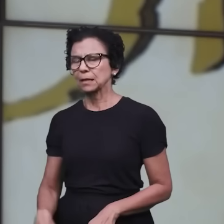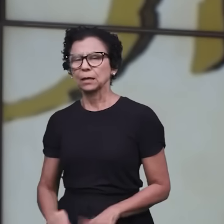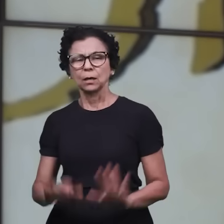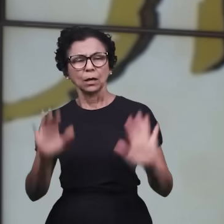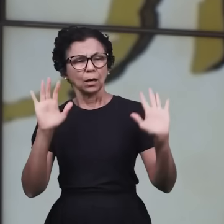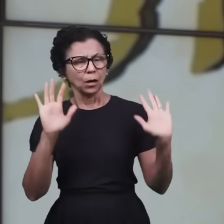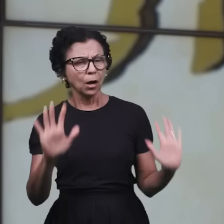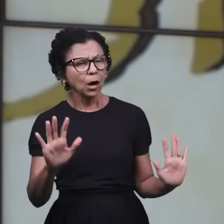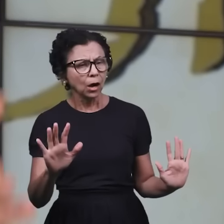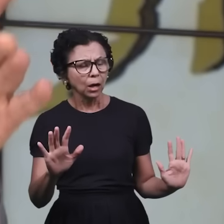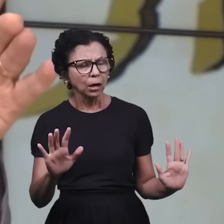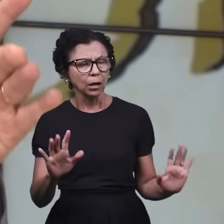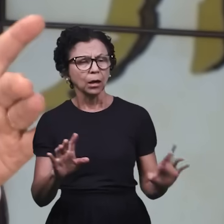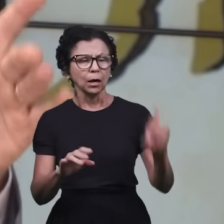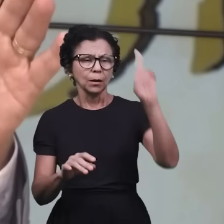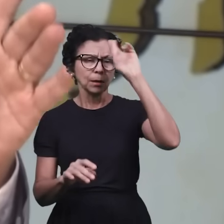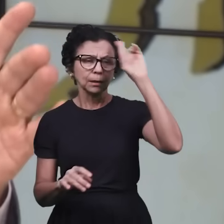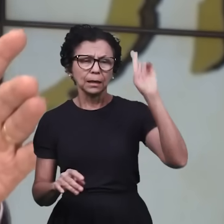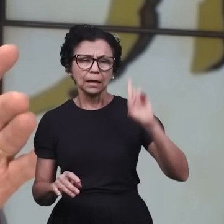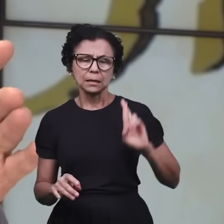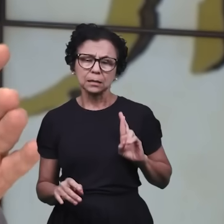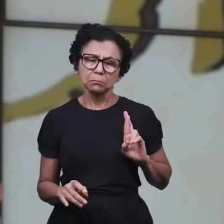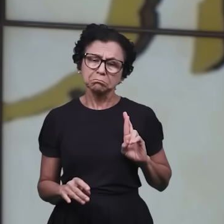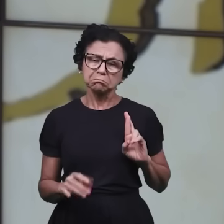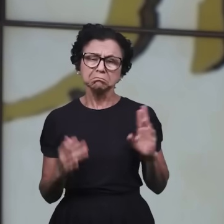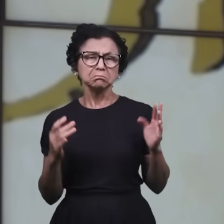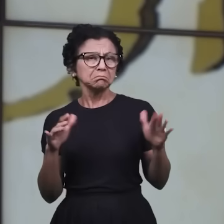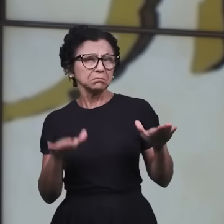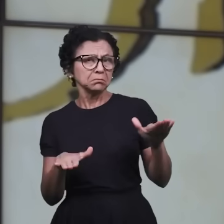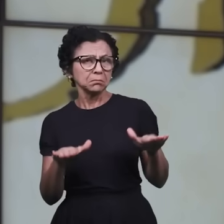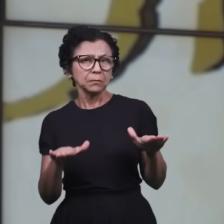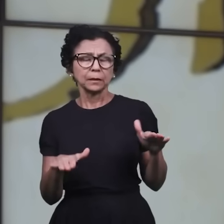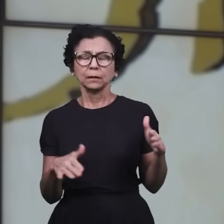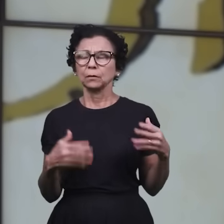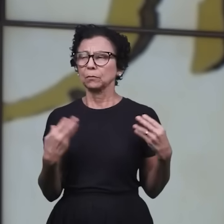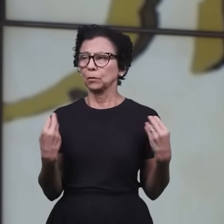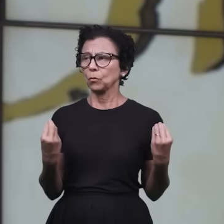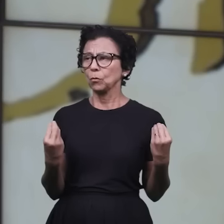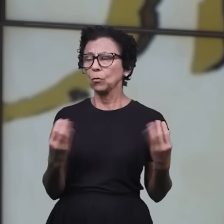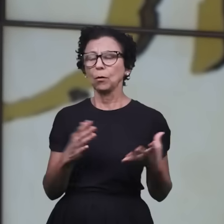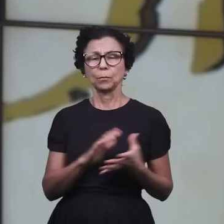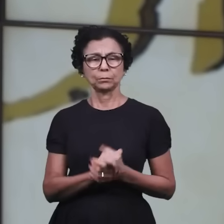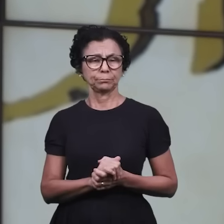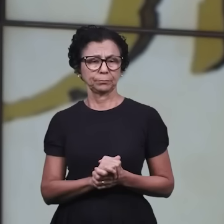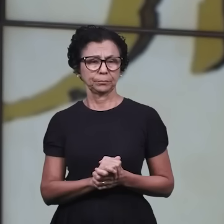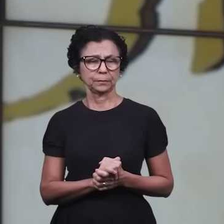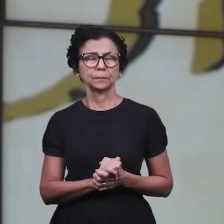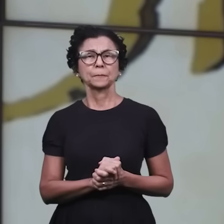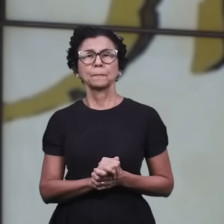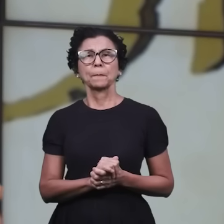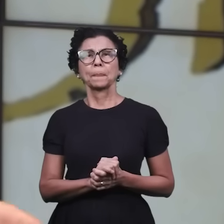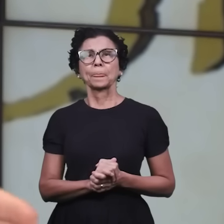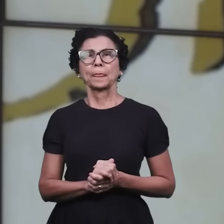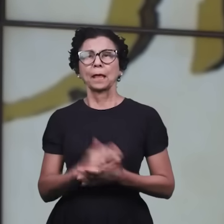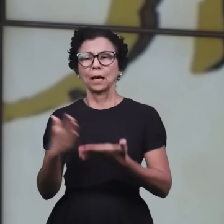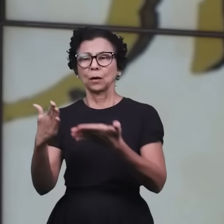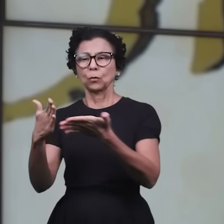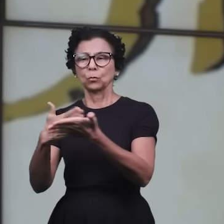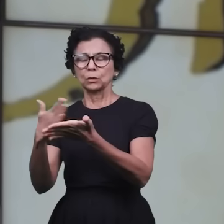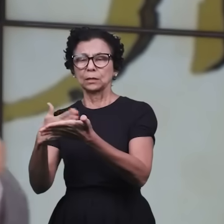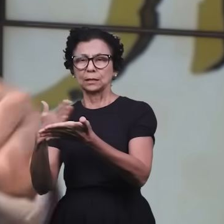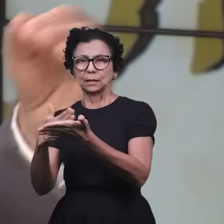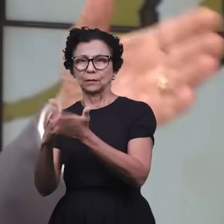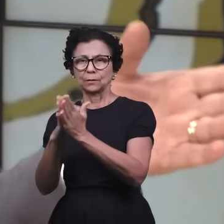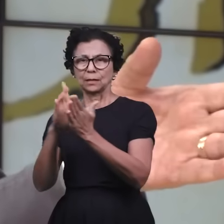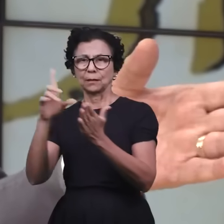o argumento assim, racionalmente até equilibrado. Olha, como que se definiu o cânon bíblico? Não foram vamos